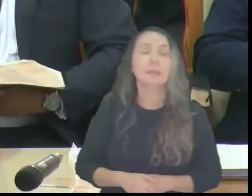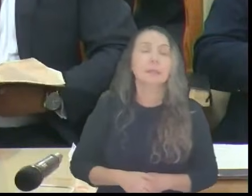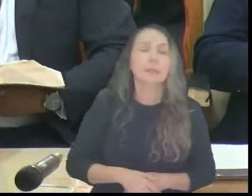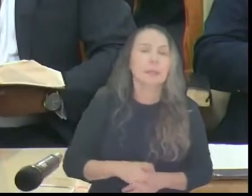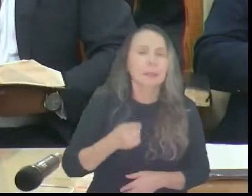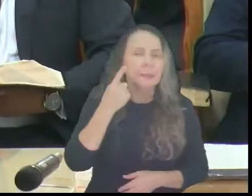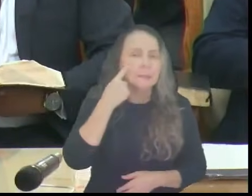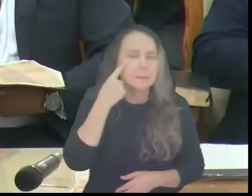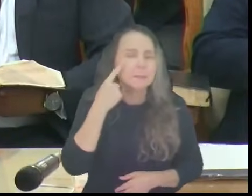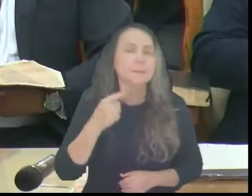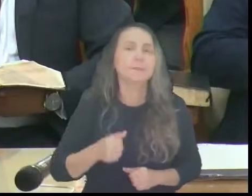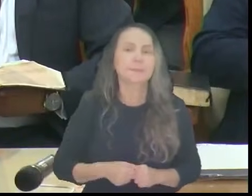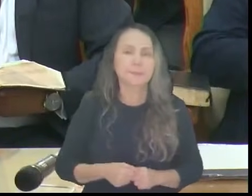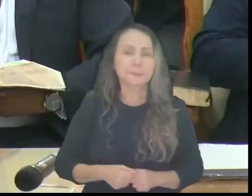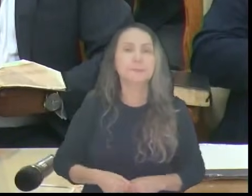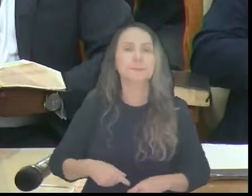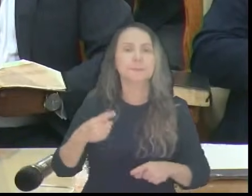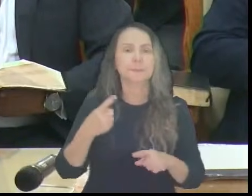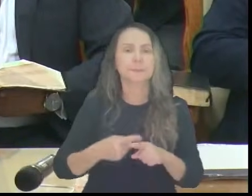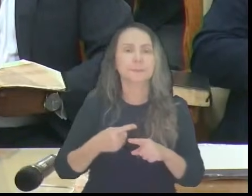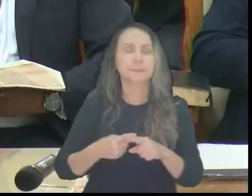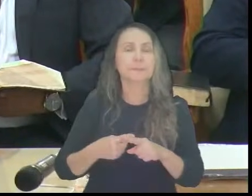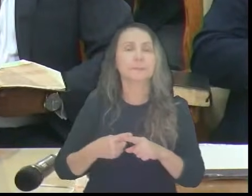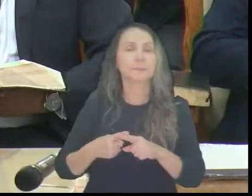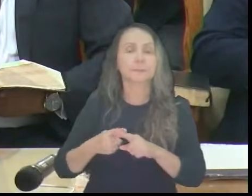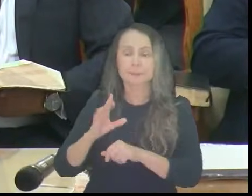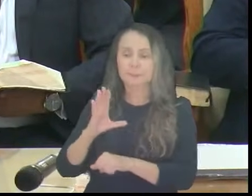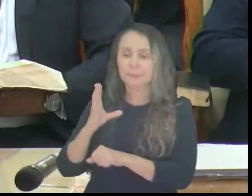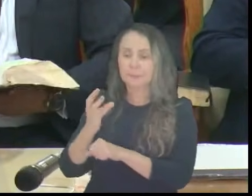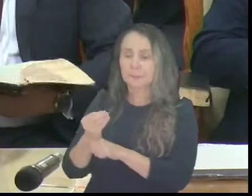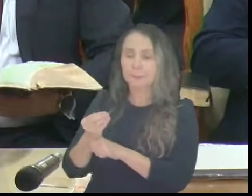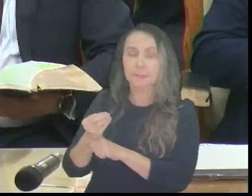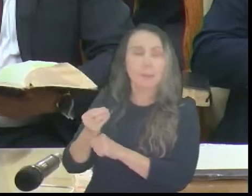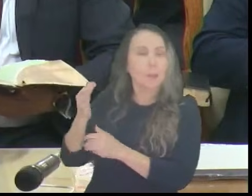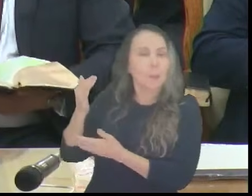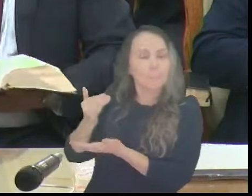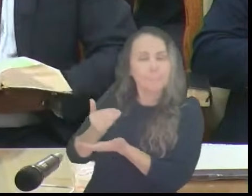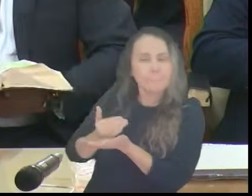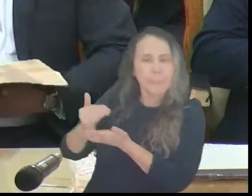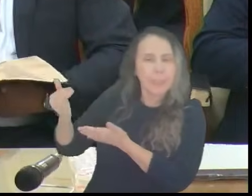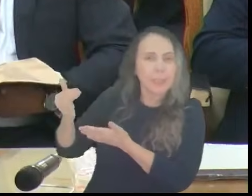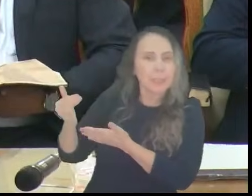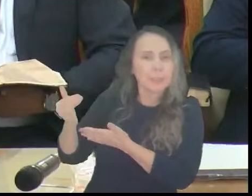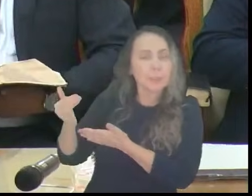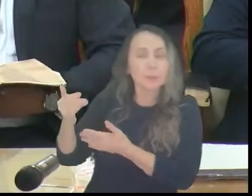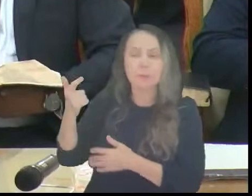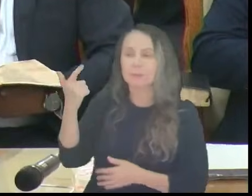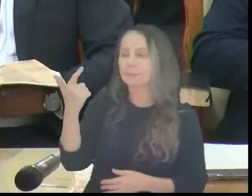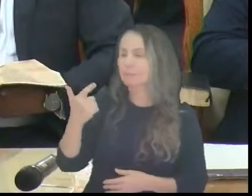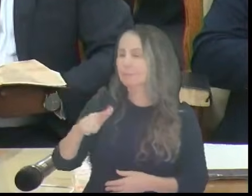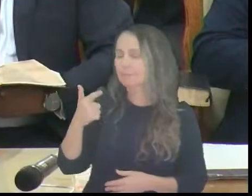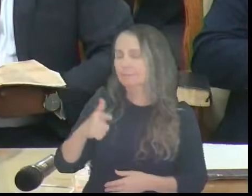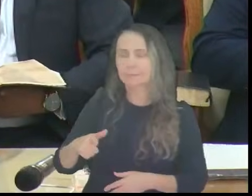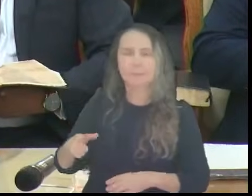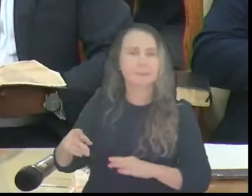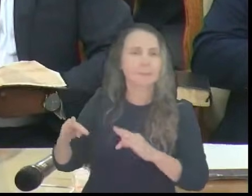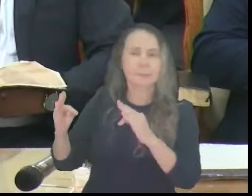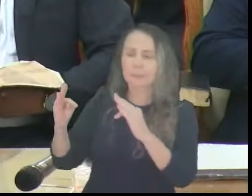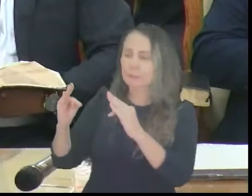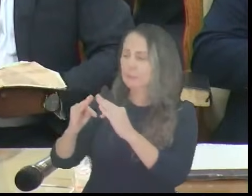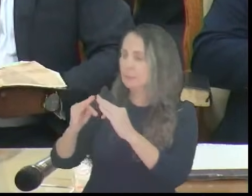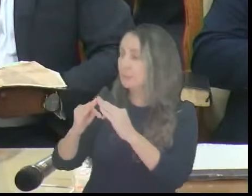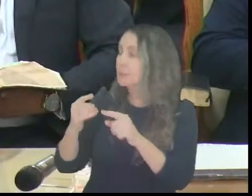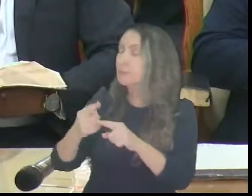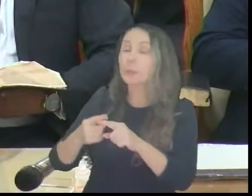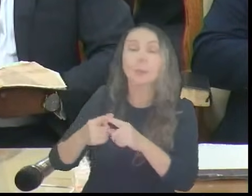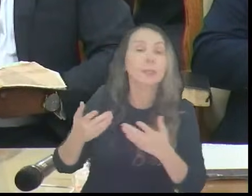vocês aprenderam. Por que é que a igreja primitiva não tinha templos? Me ajudem. Por que é que se reunia nas casas dos crentes que tinham casas maiores? Por quê?